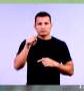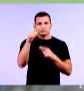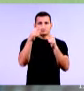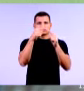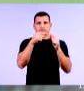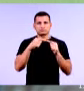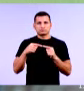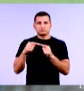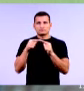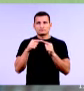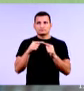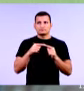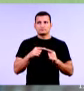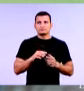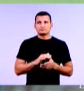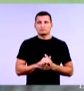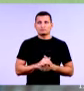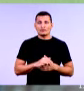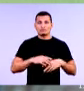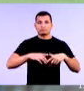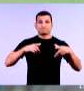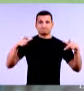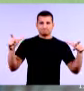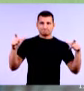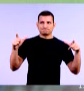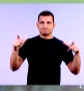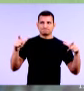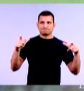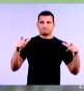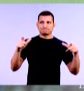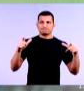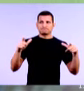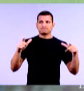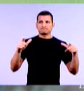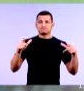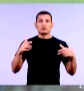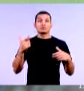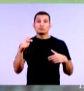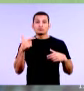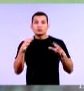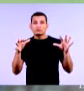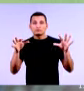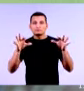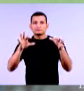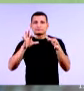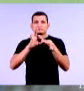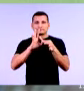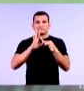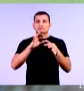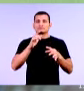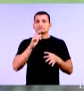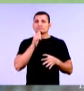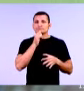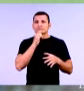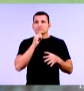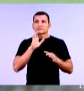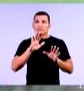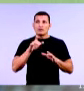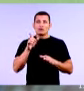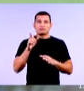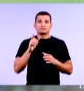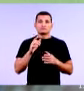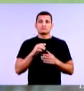Prefeitura. E tem um anel maior, né, que não está fechado, né? Mas esse anel seria fechado